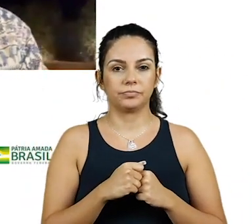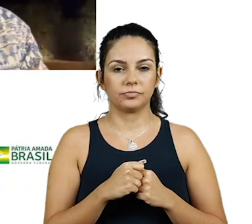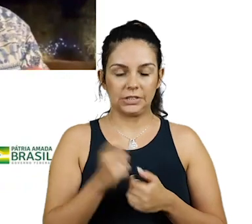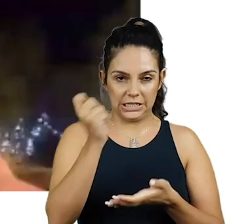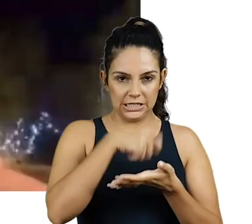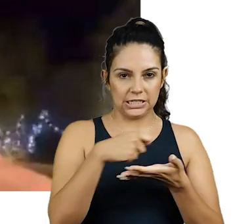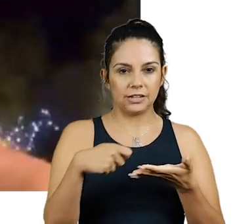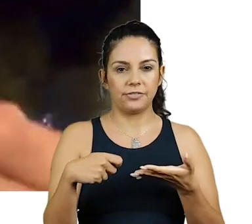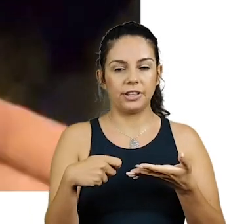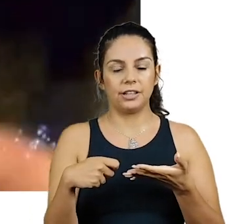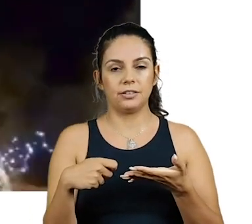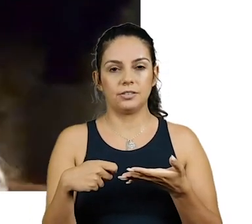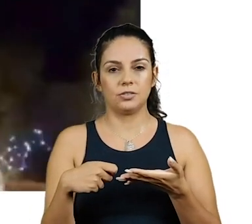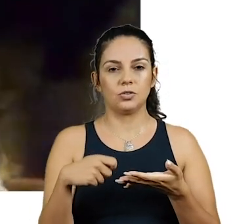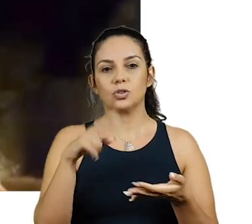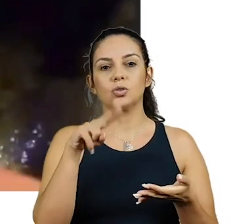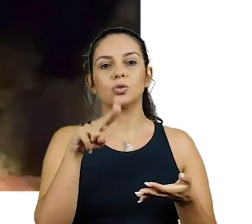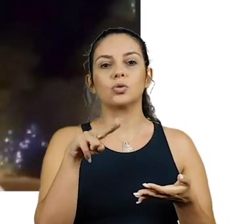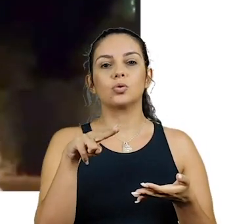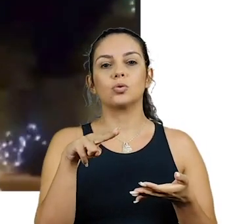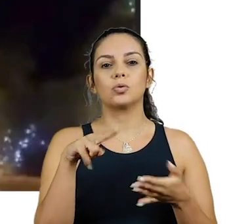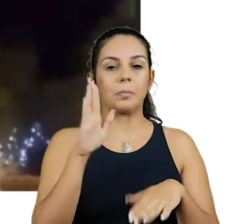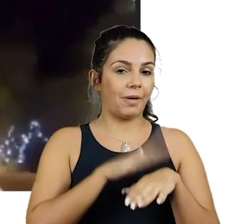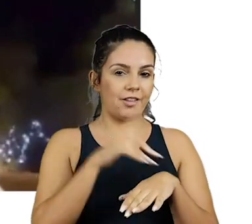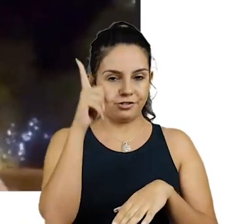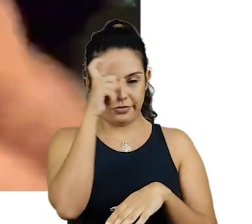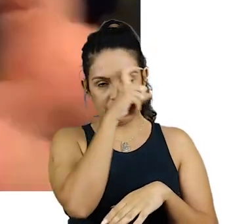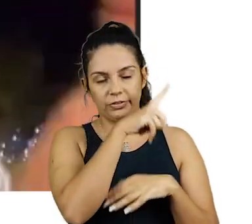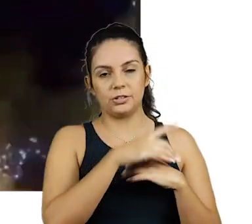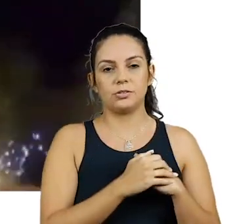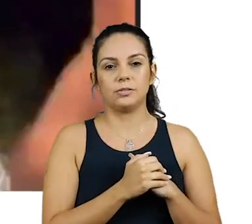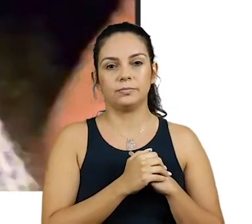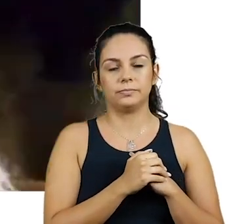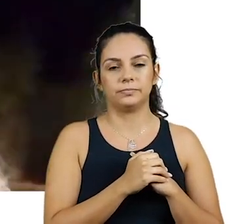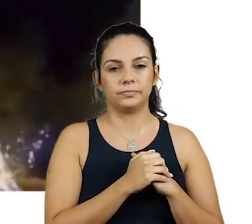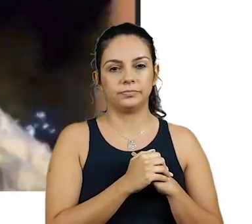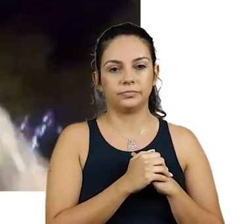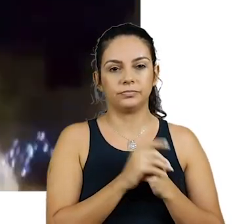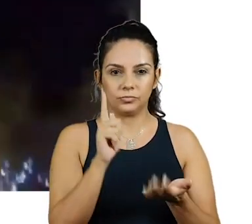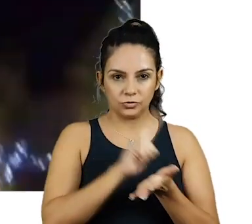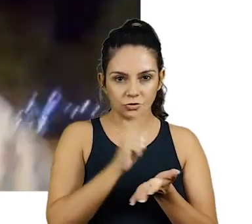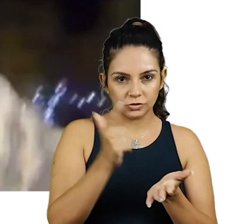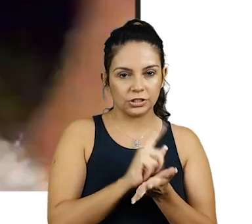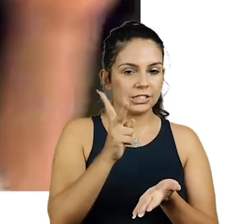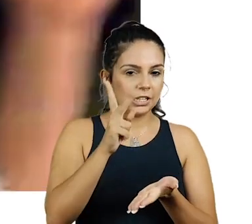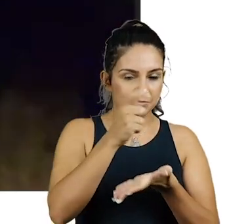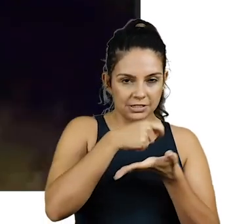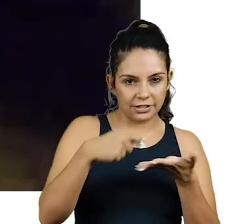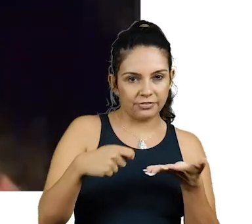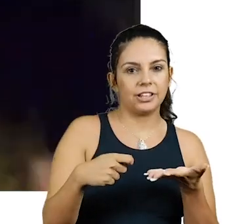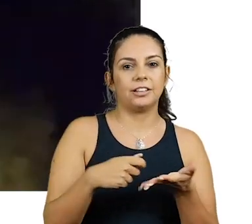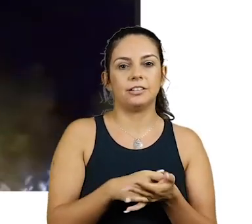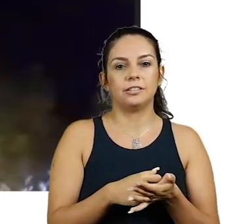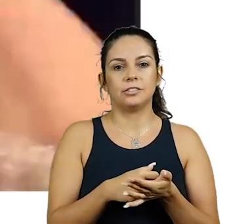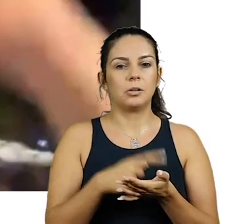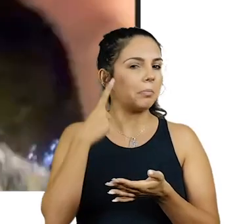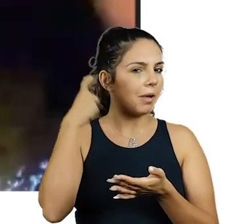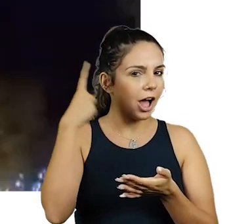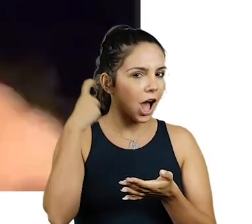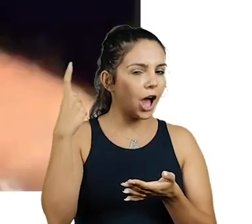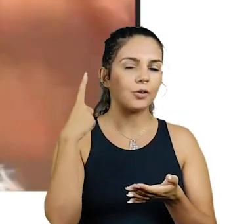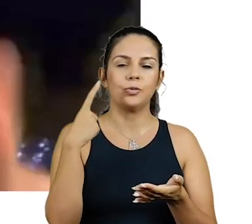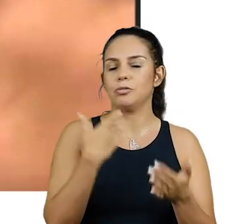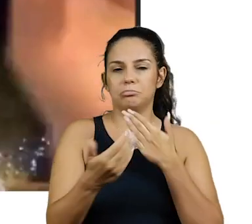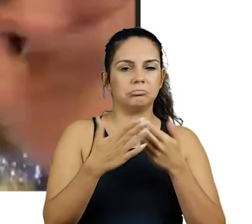de escrever nunca foi a parte mais difícil. É um treino de jornalista, eu sento para escrever uma coluna, pode estar aquele barulho na redação,